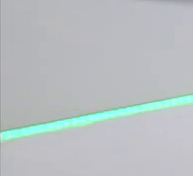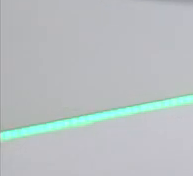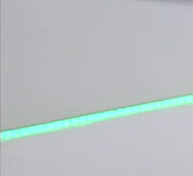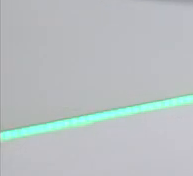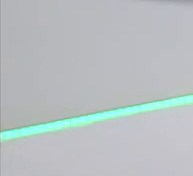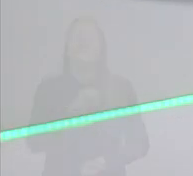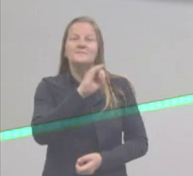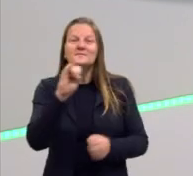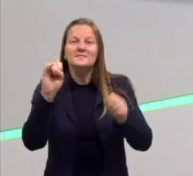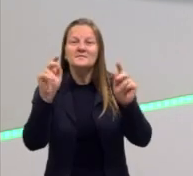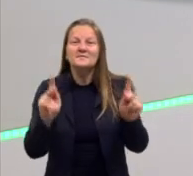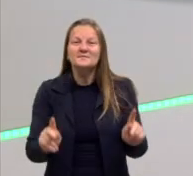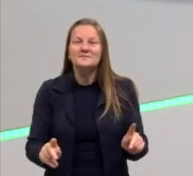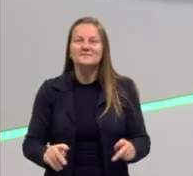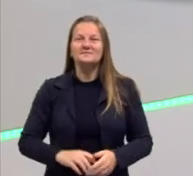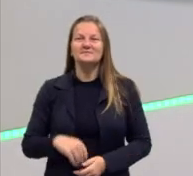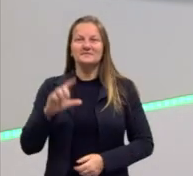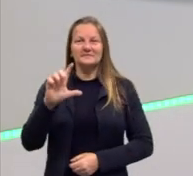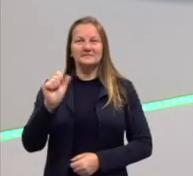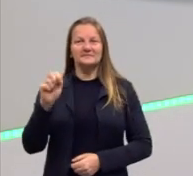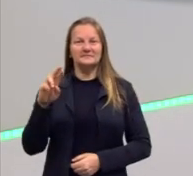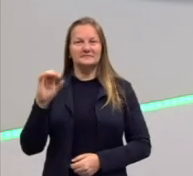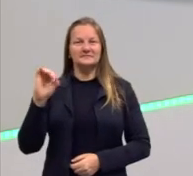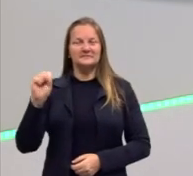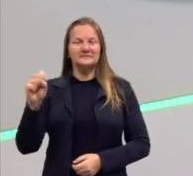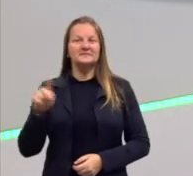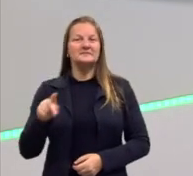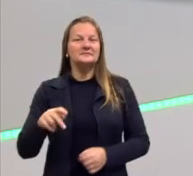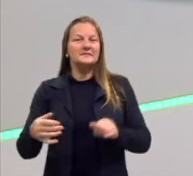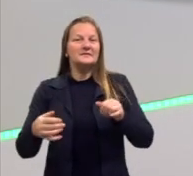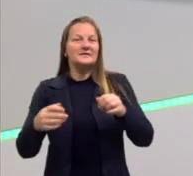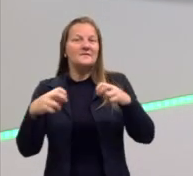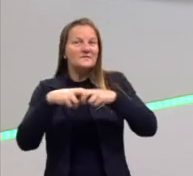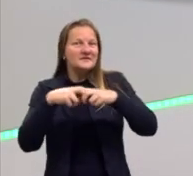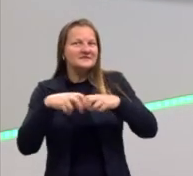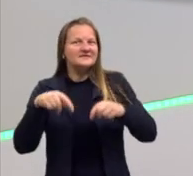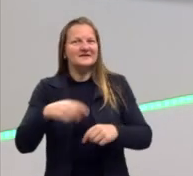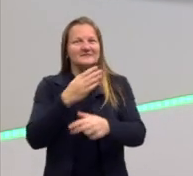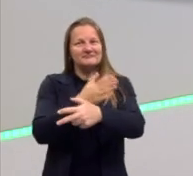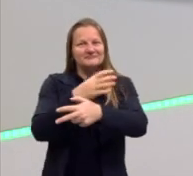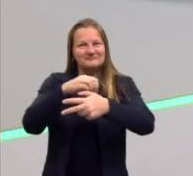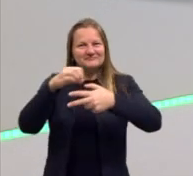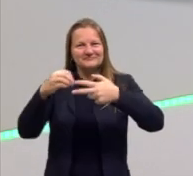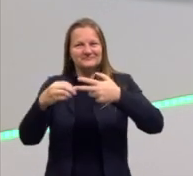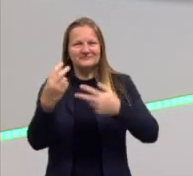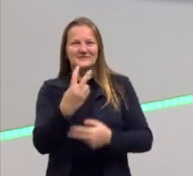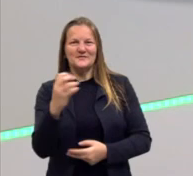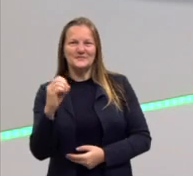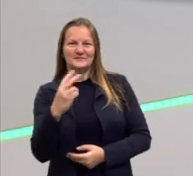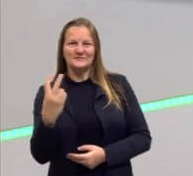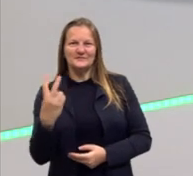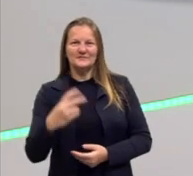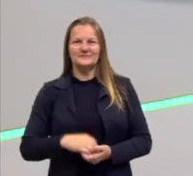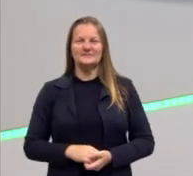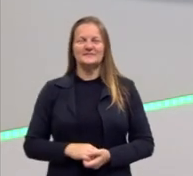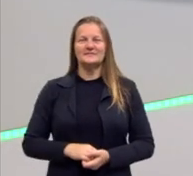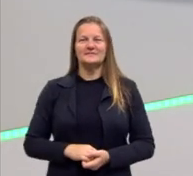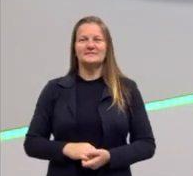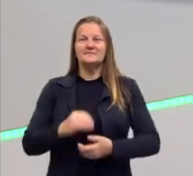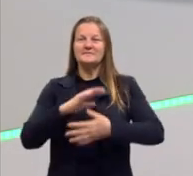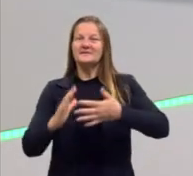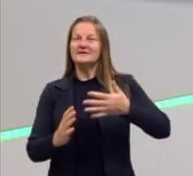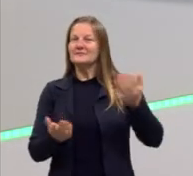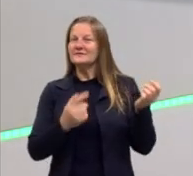o Olá pessoal Eu me chamo Larissa Sou professora de física do prédio em 2022 Esse é o meu sinal em Libras